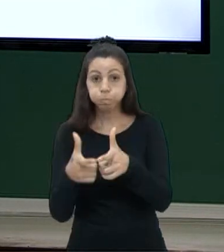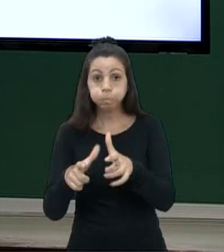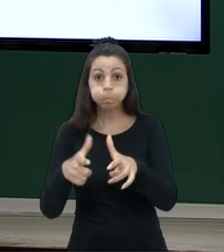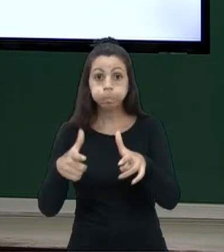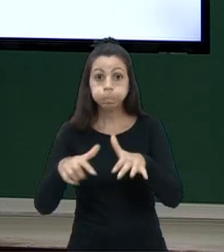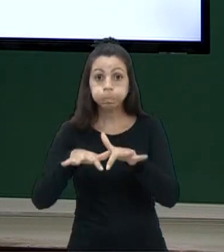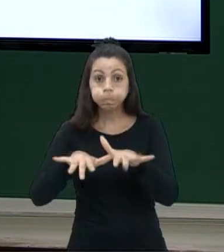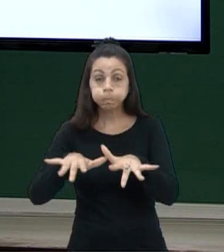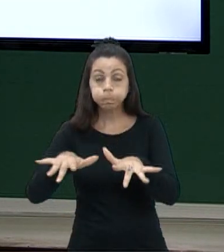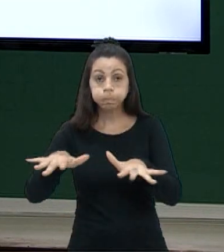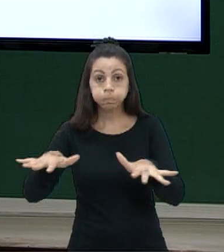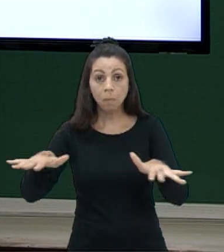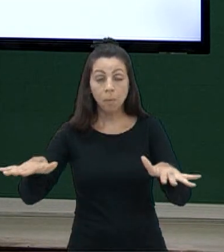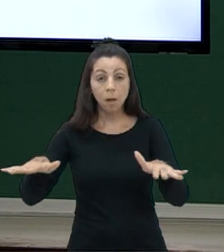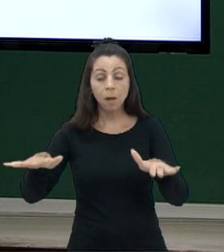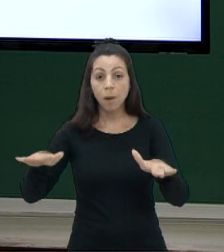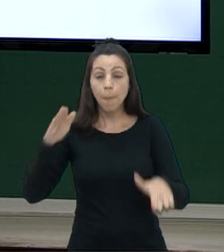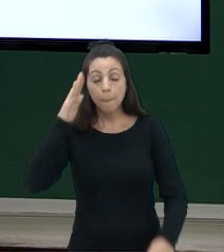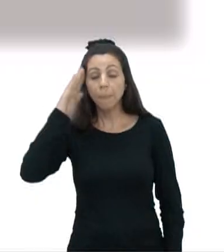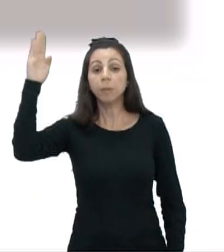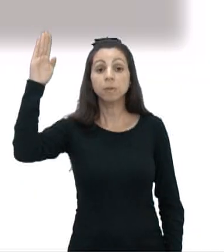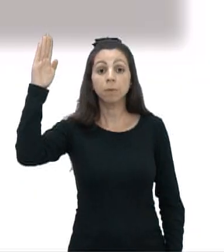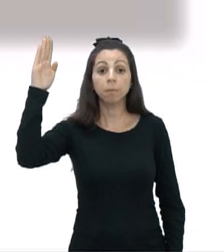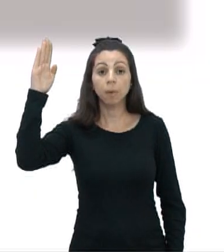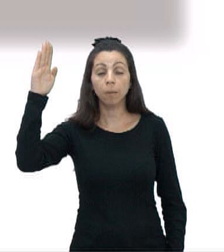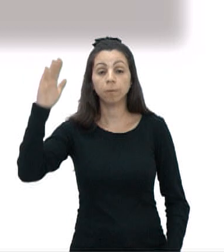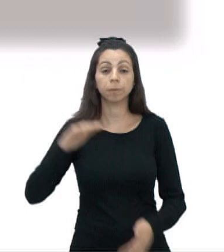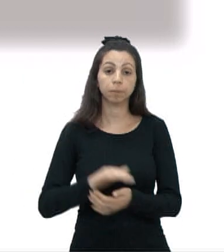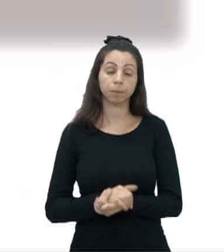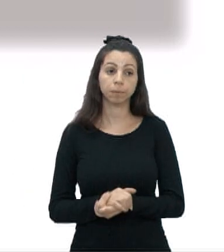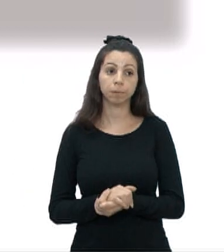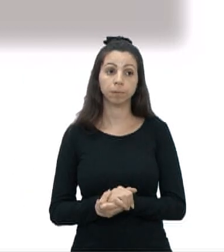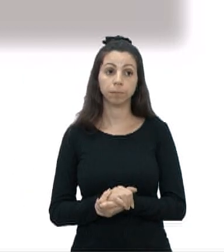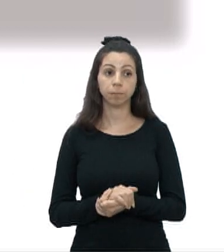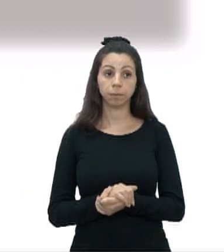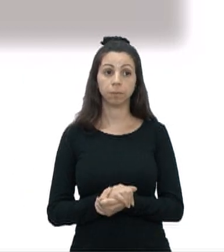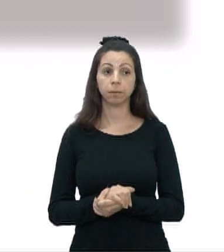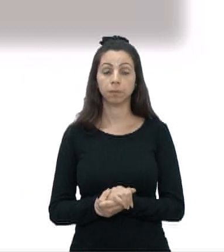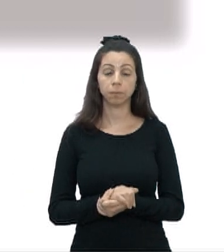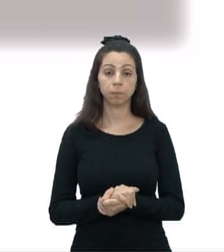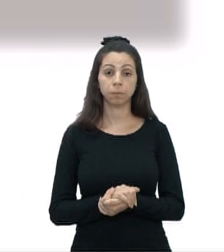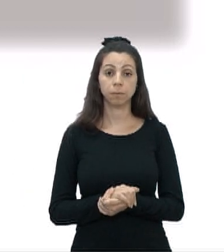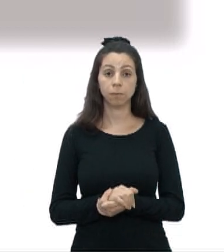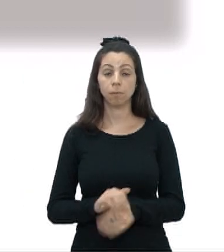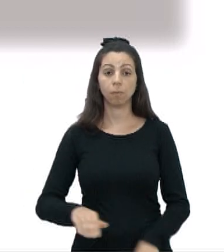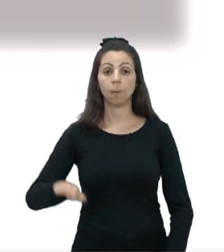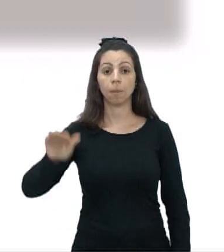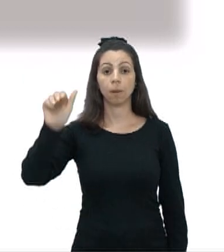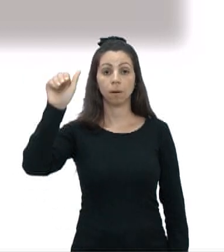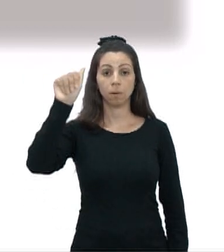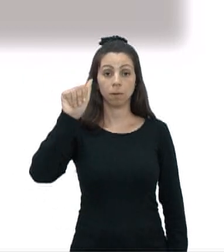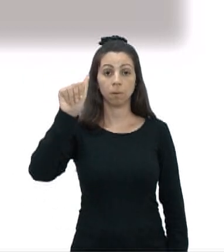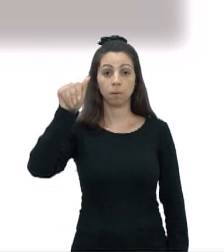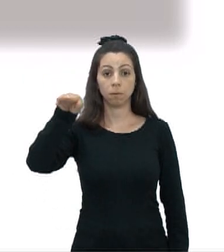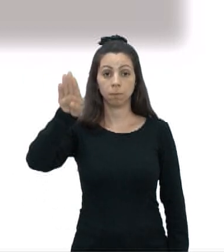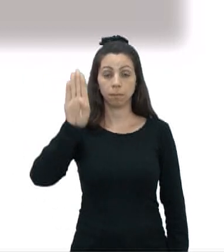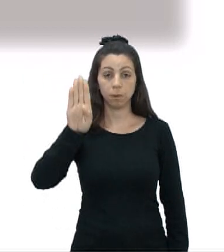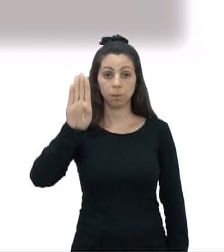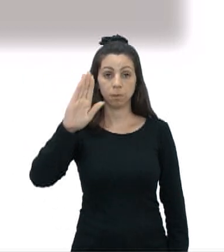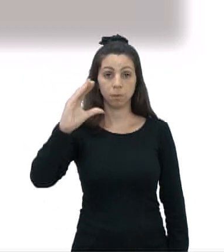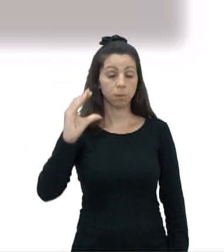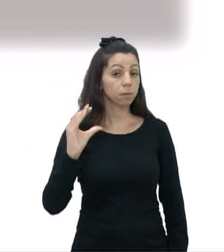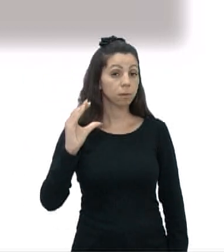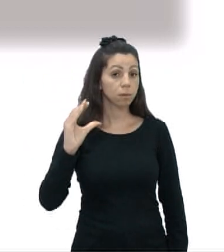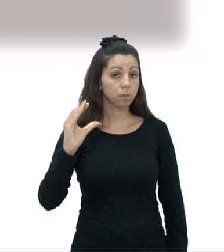sendo inclusive o maior do mundo. Estamos falando do escudo das Guianas, da bacia costeira ou da